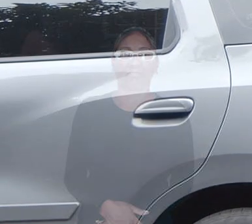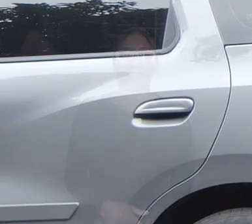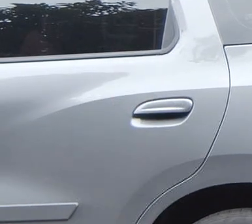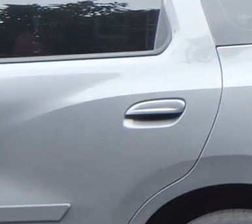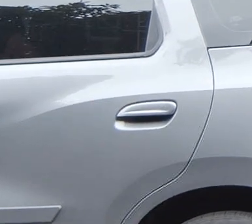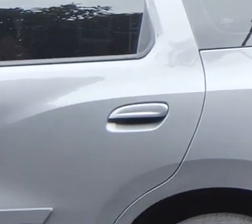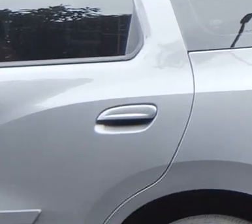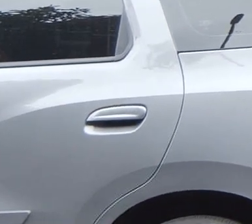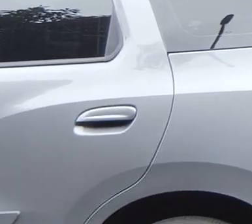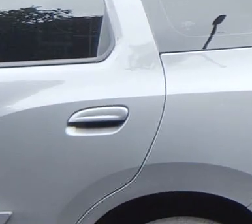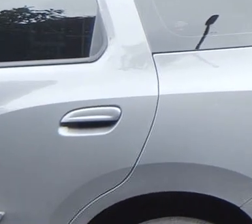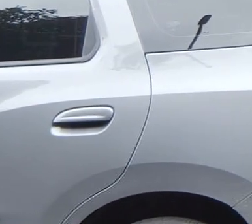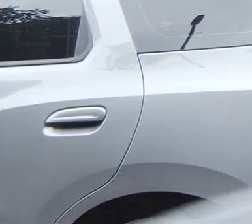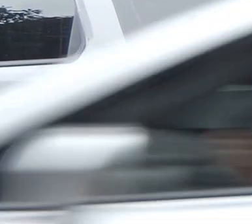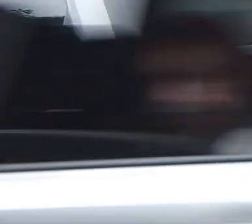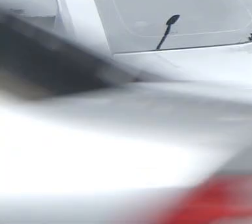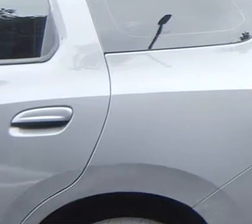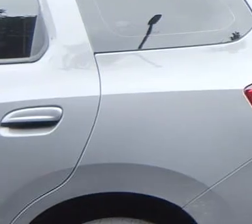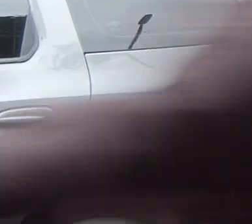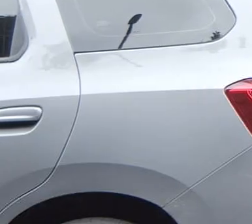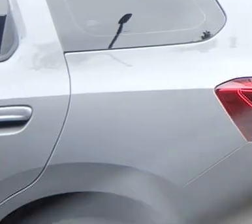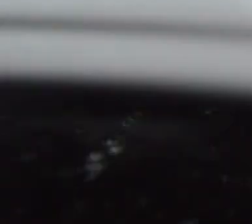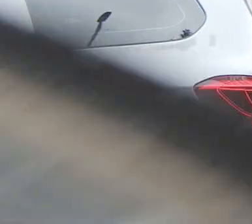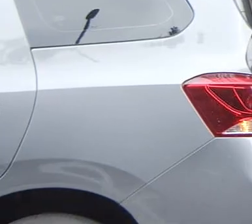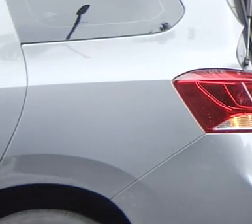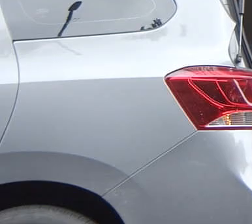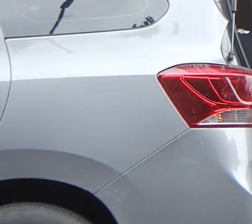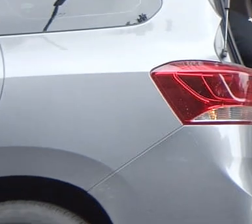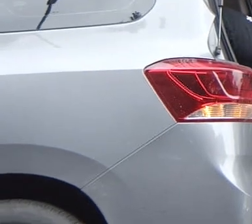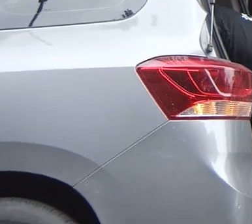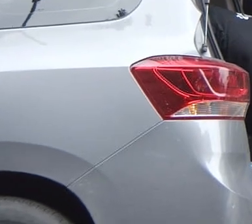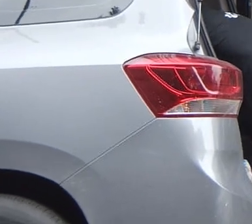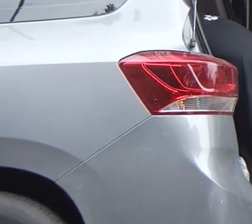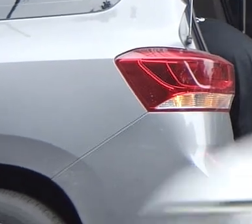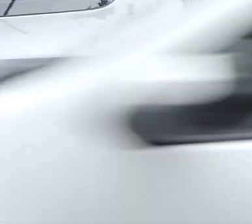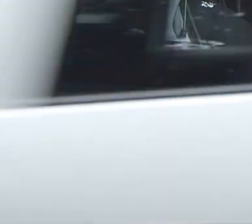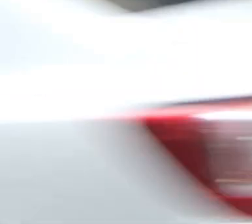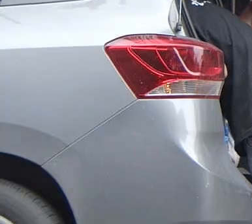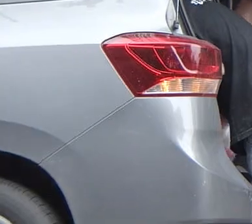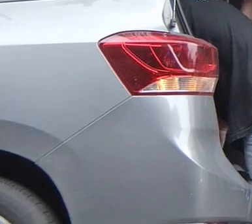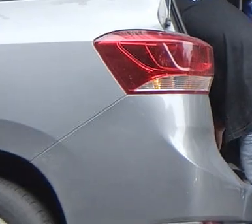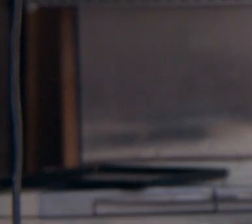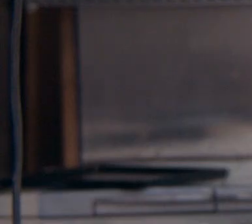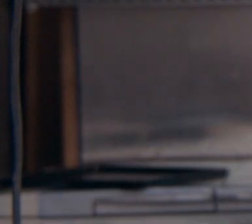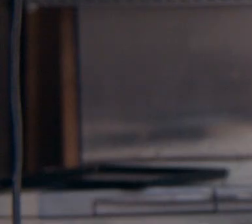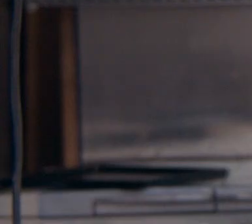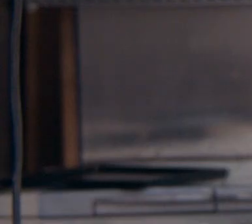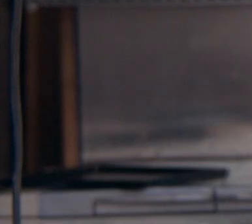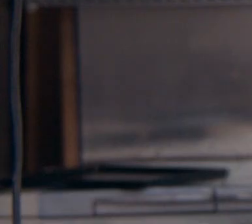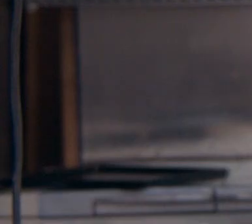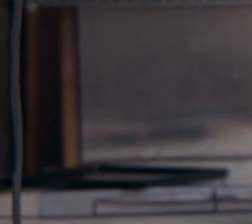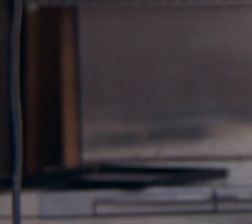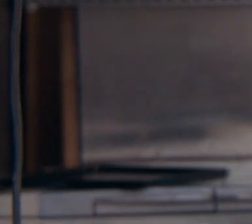porta-malas. Fachada do Daboc Factory. Chunopá. 2 pessoas em uma